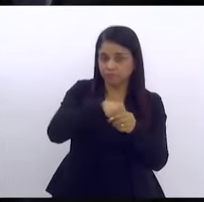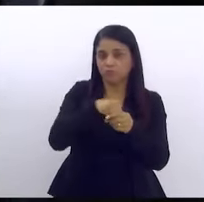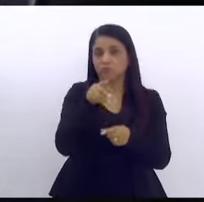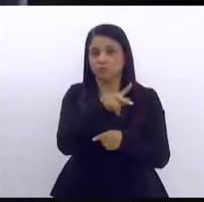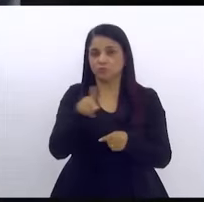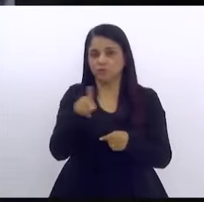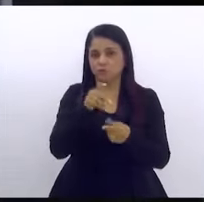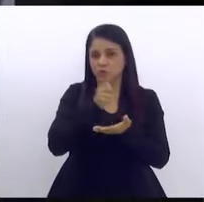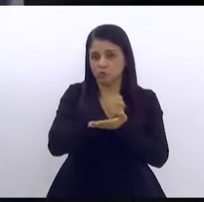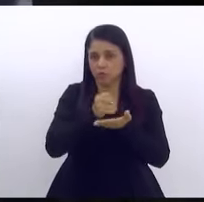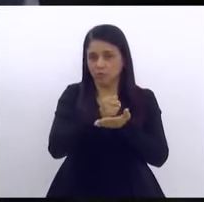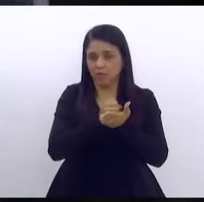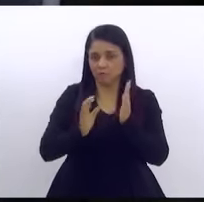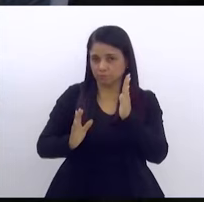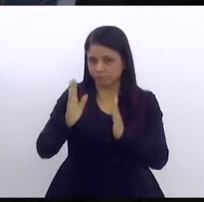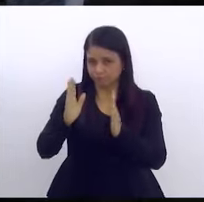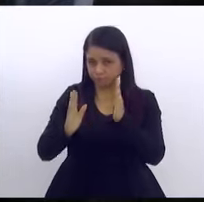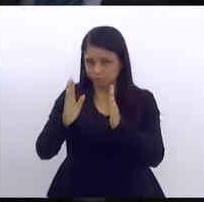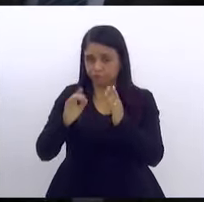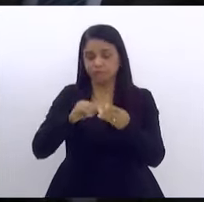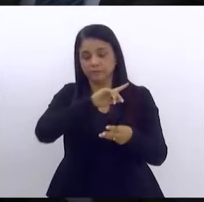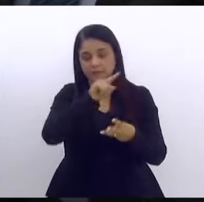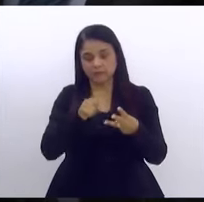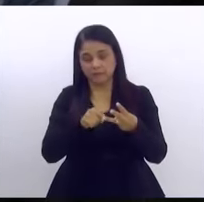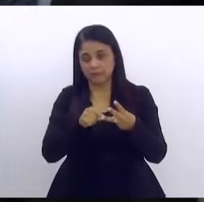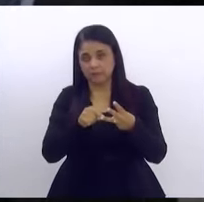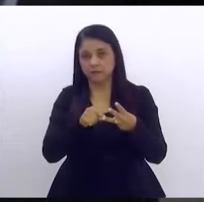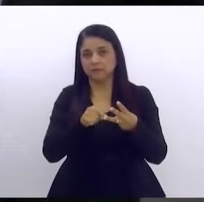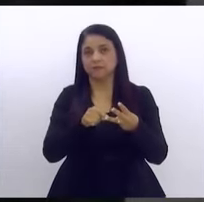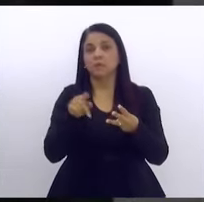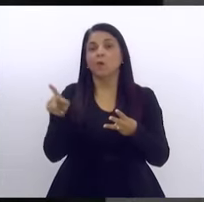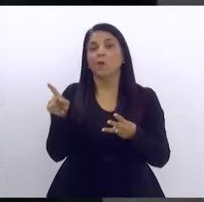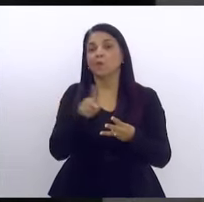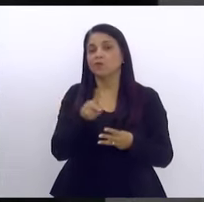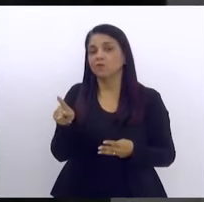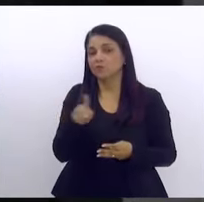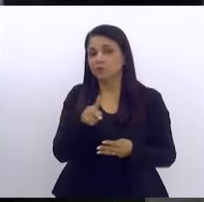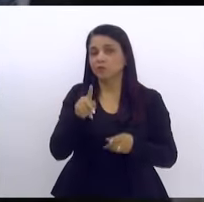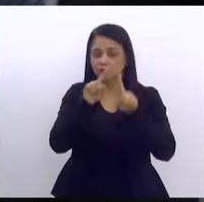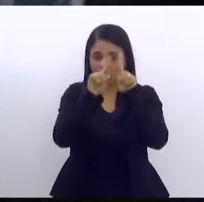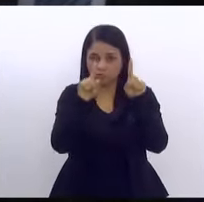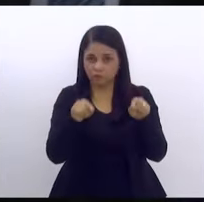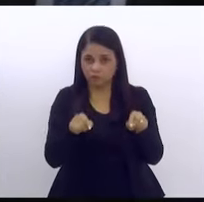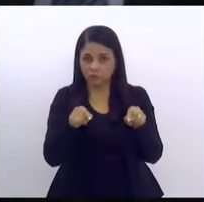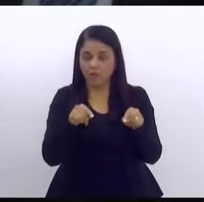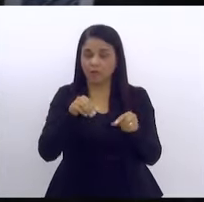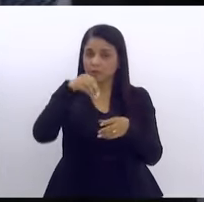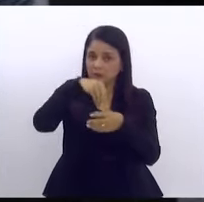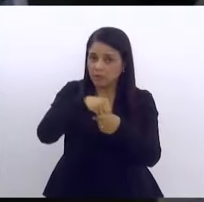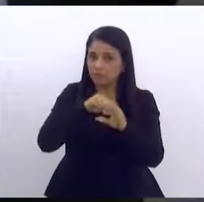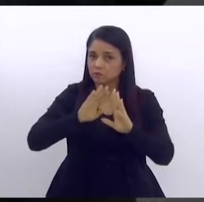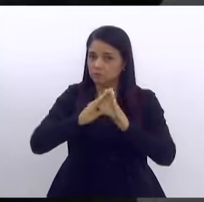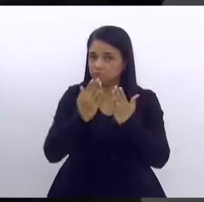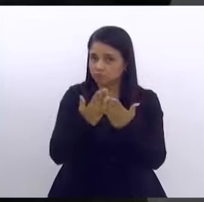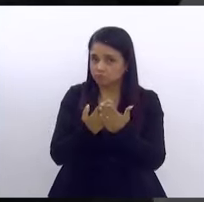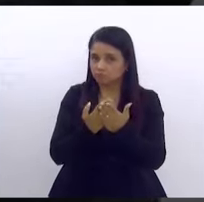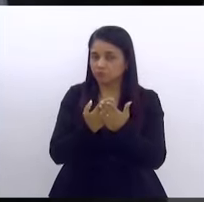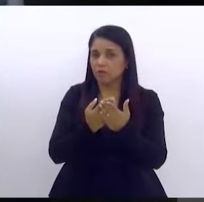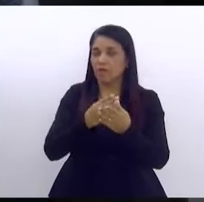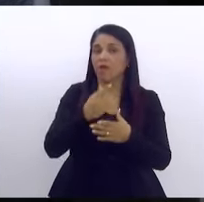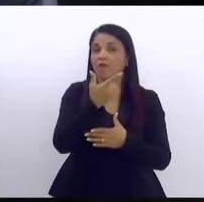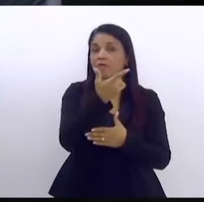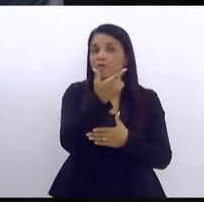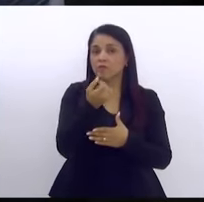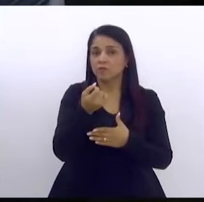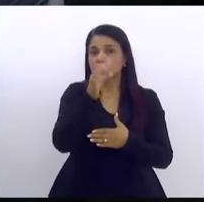professores com contrato temporário. E três, para que o professor e o funcionário que estão na escola recebessem